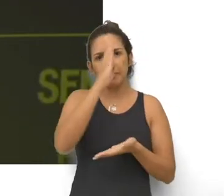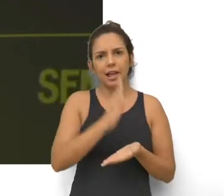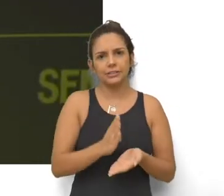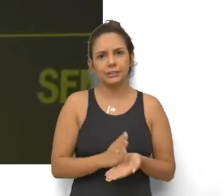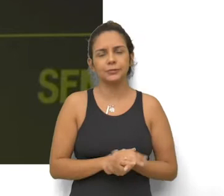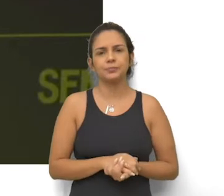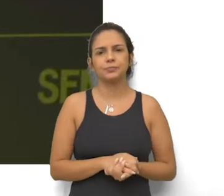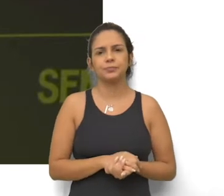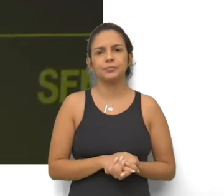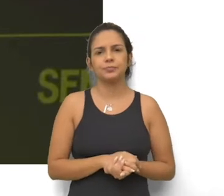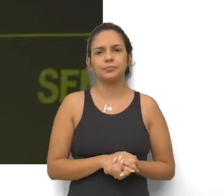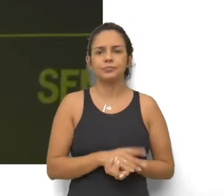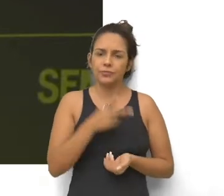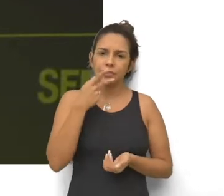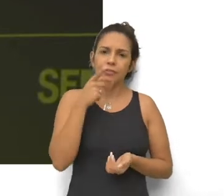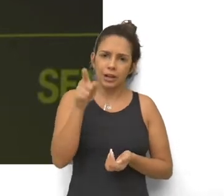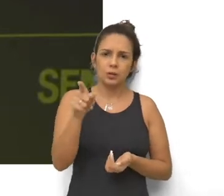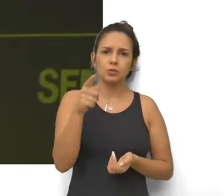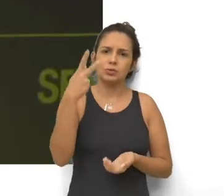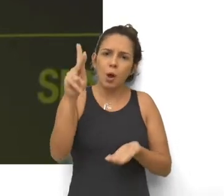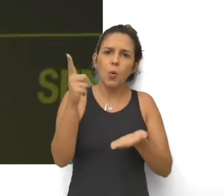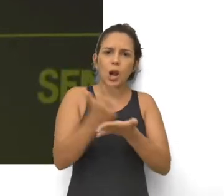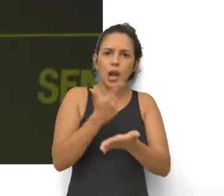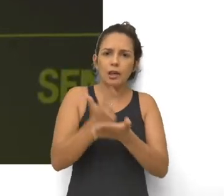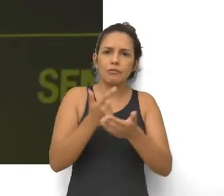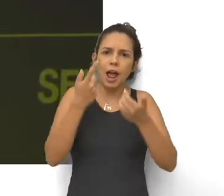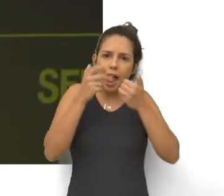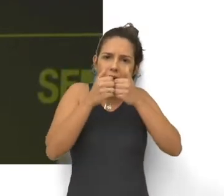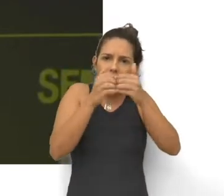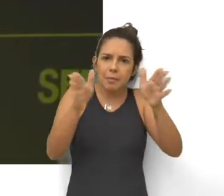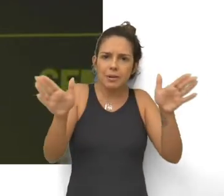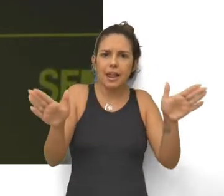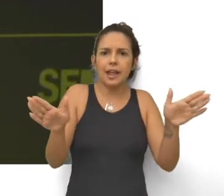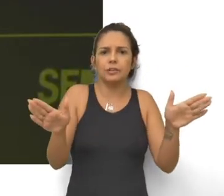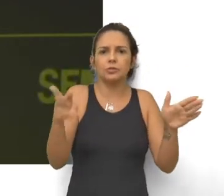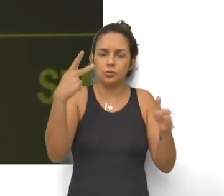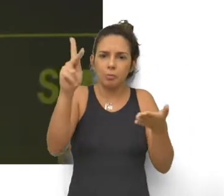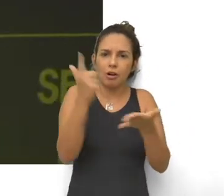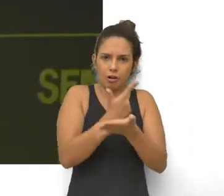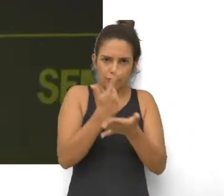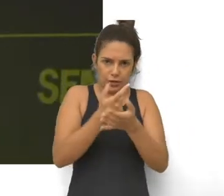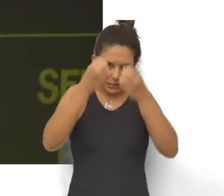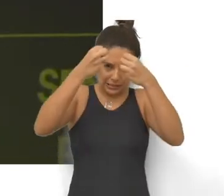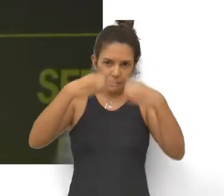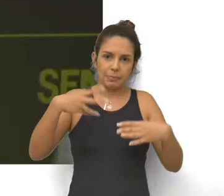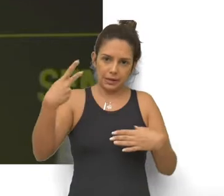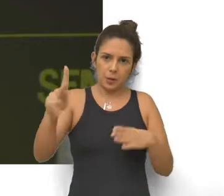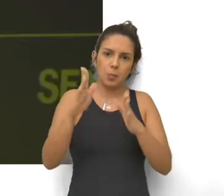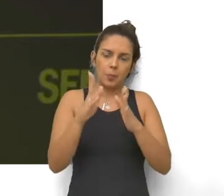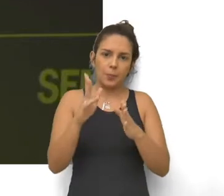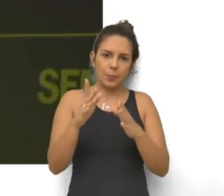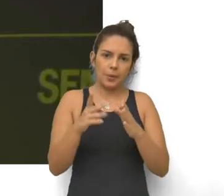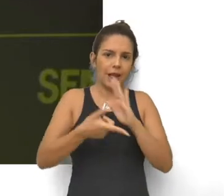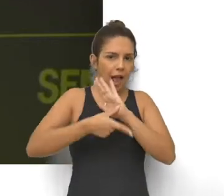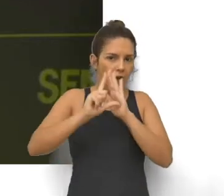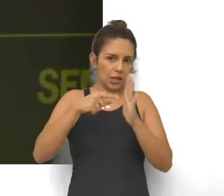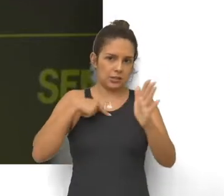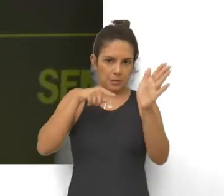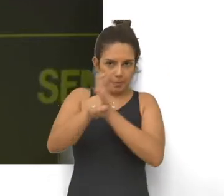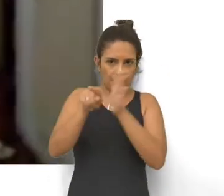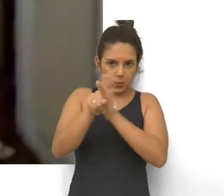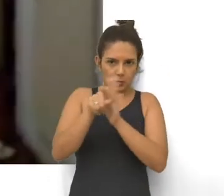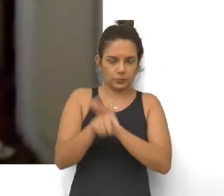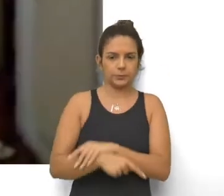profético. Gostaria que você falasse, aberta amplamente, o tempo que você quiser, sobre o seu livro agora, antes das minhas